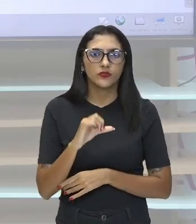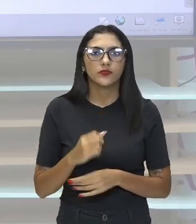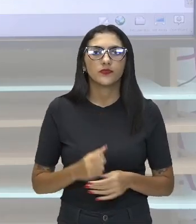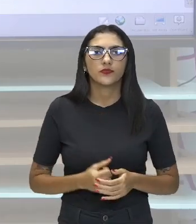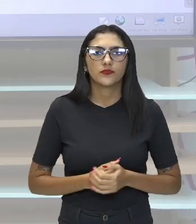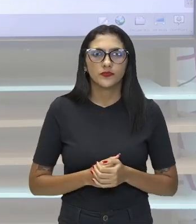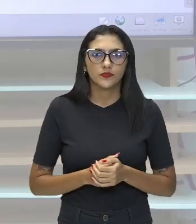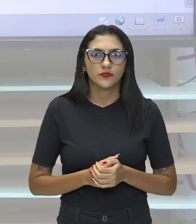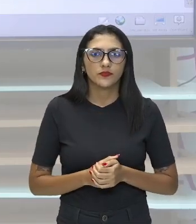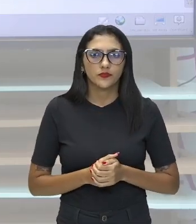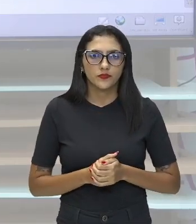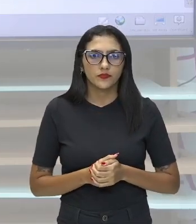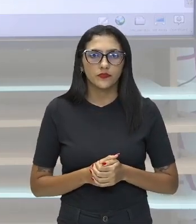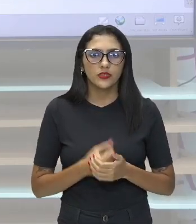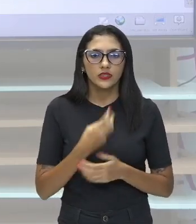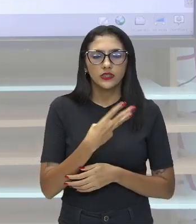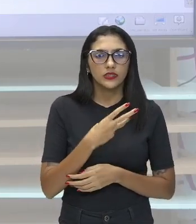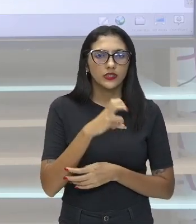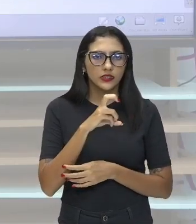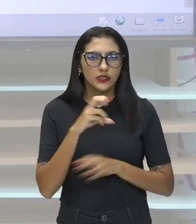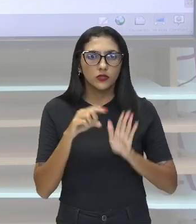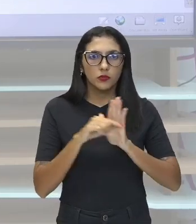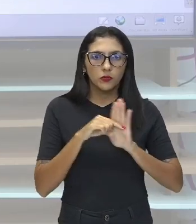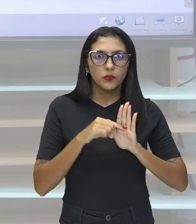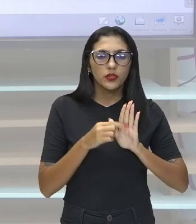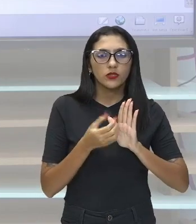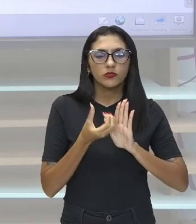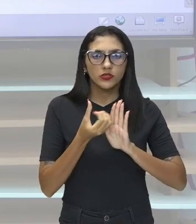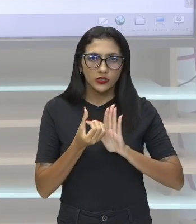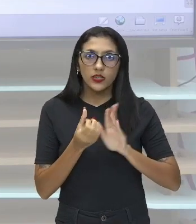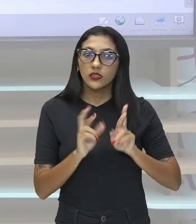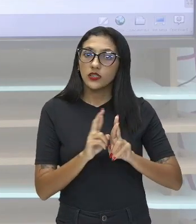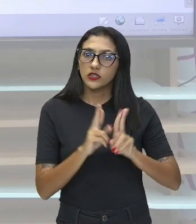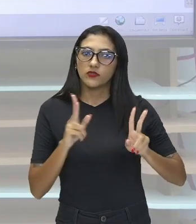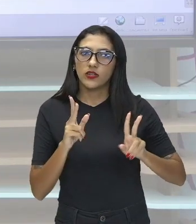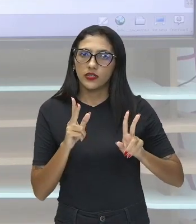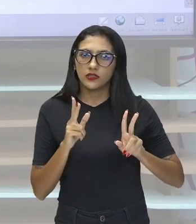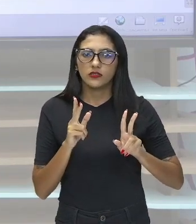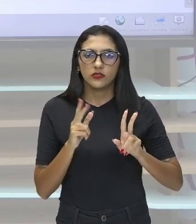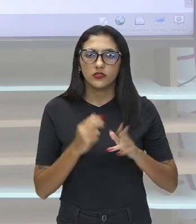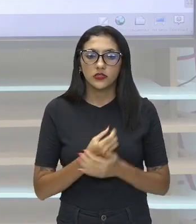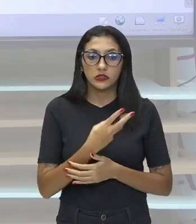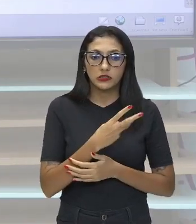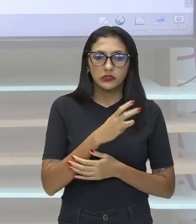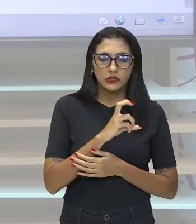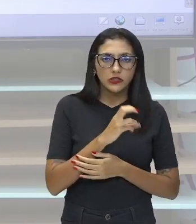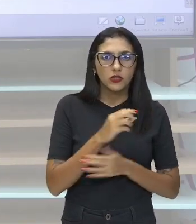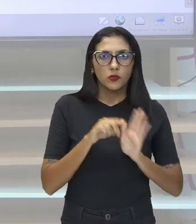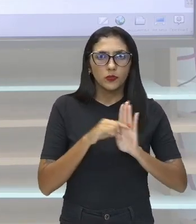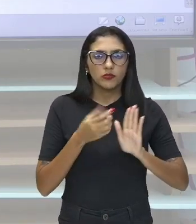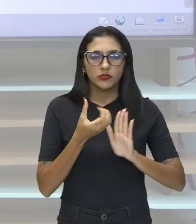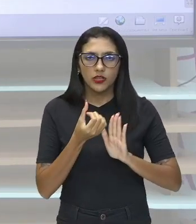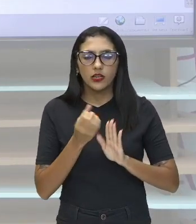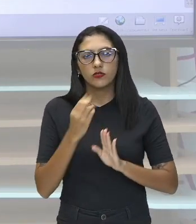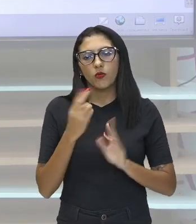é 35 menos 6, outra coisa é 6 menos 35, tá? Então, o resultado